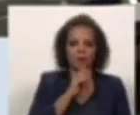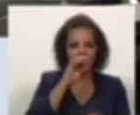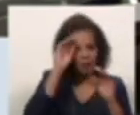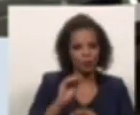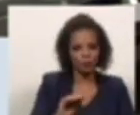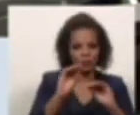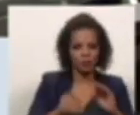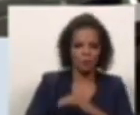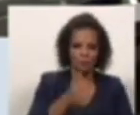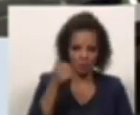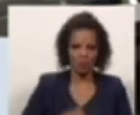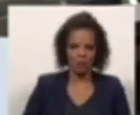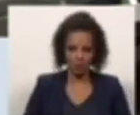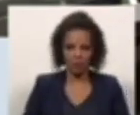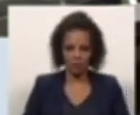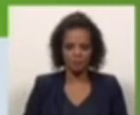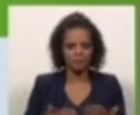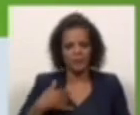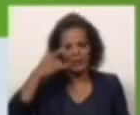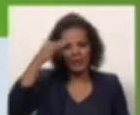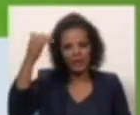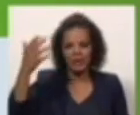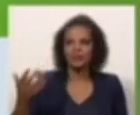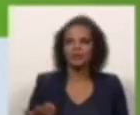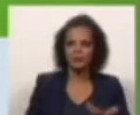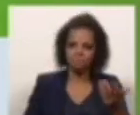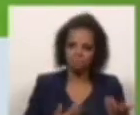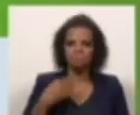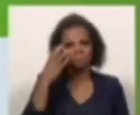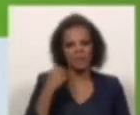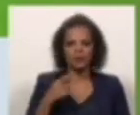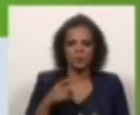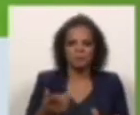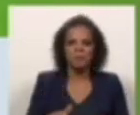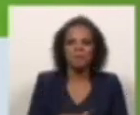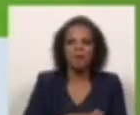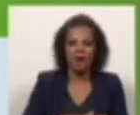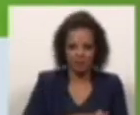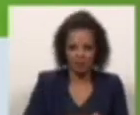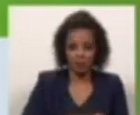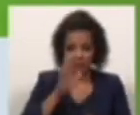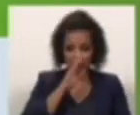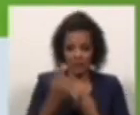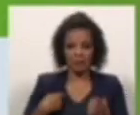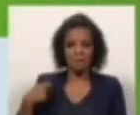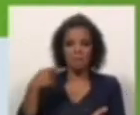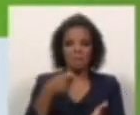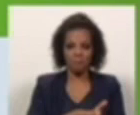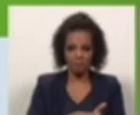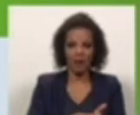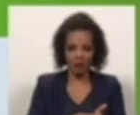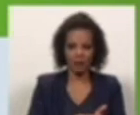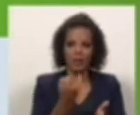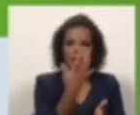melhor instrução e idéias quais comparecem com as básicas que alguém que paga uma carga fiscal tão